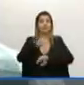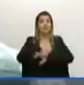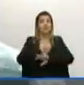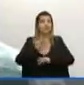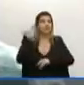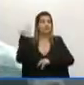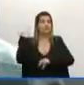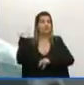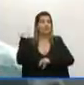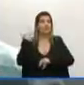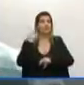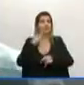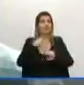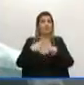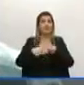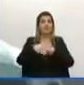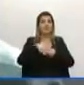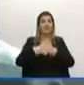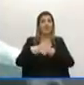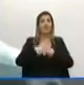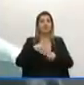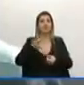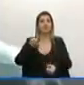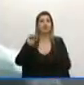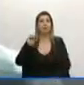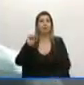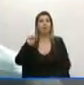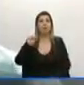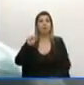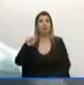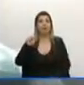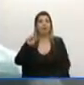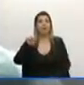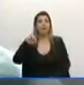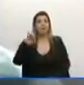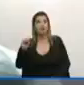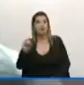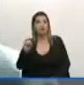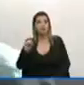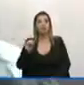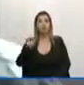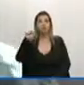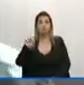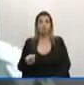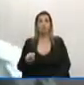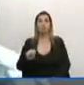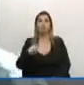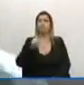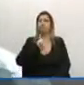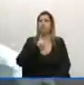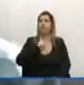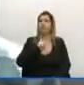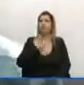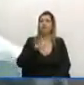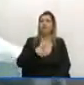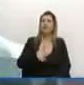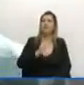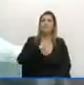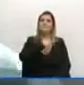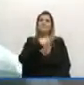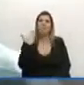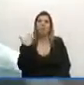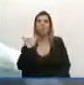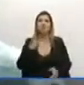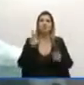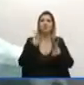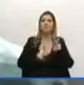cidade Rosário do Sul tinha 29 cá hoje tem 320 caso e já tem morte já tem vários hospitais é tão